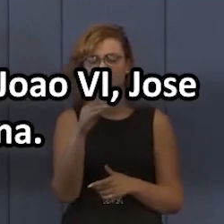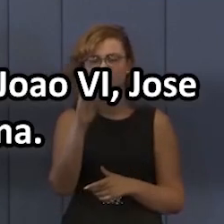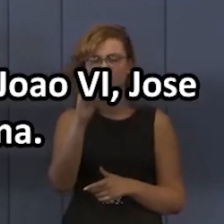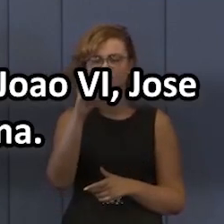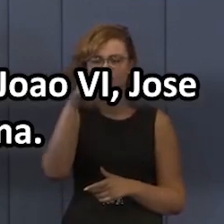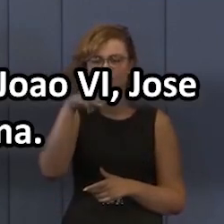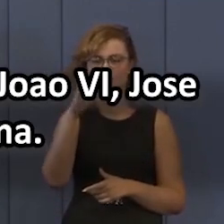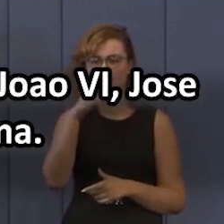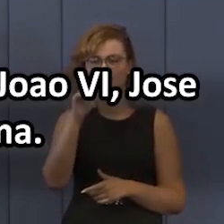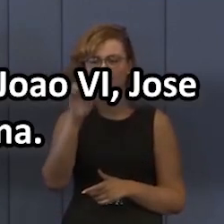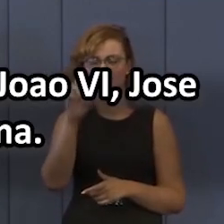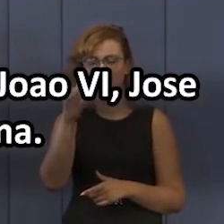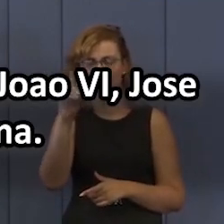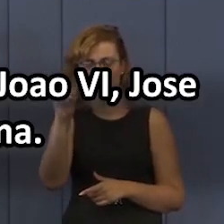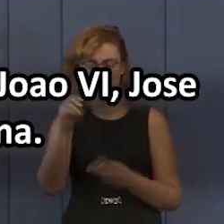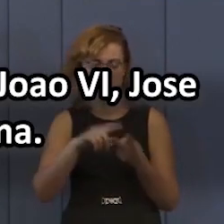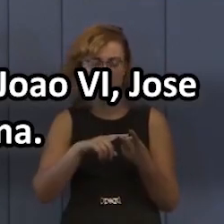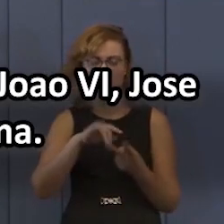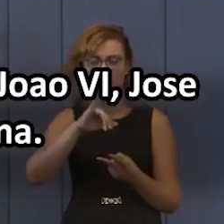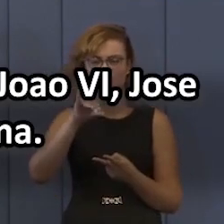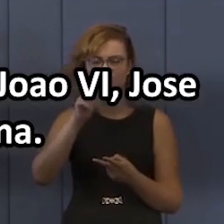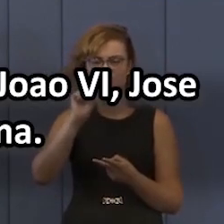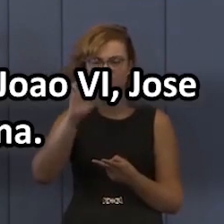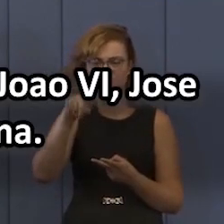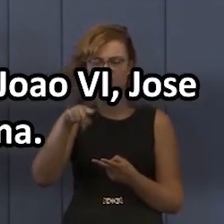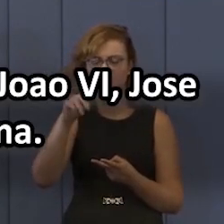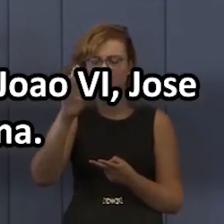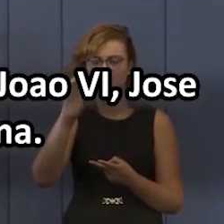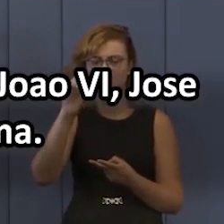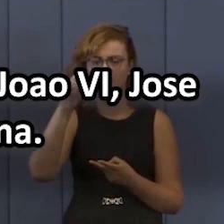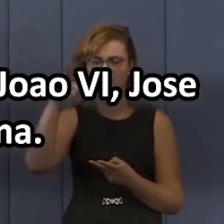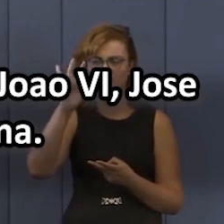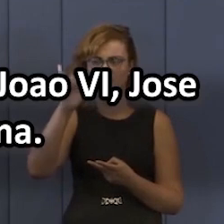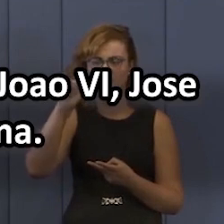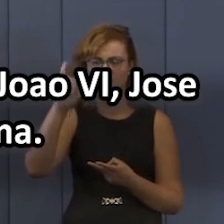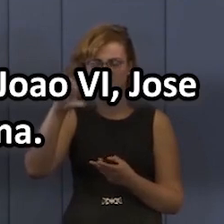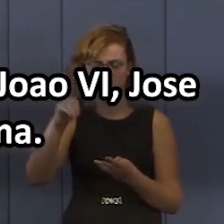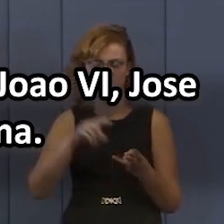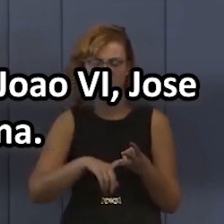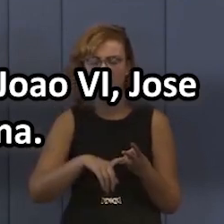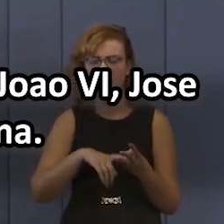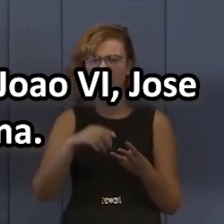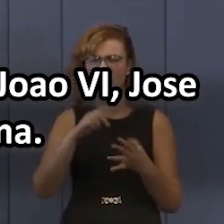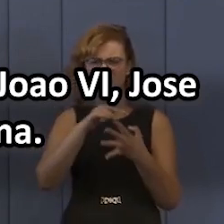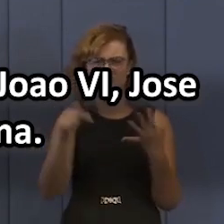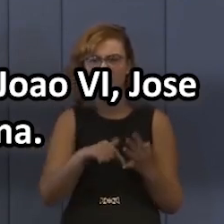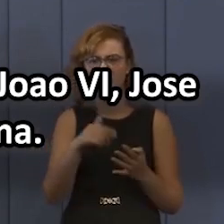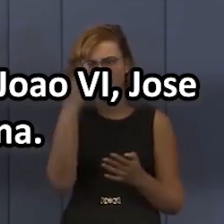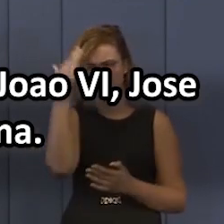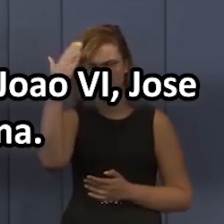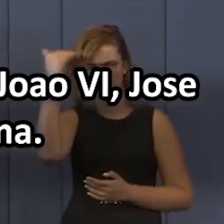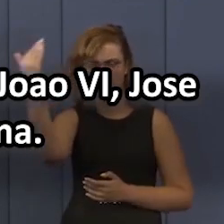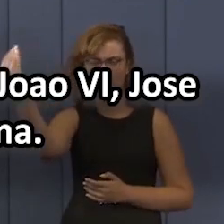a nossa sanha de destruir os nossos heróis, Dom Pedro I, Dom João VI, José Bonifácio, Dom Pedro II,